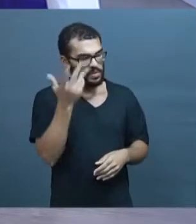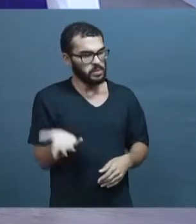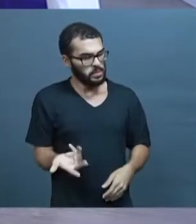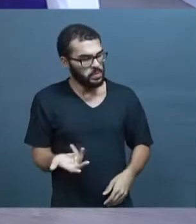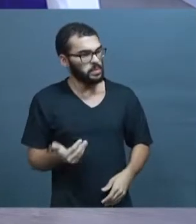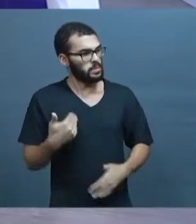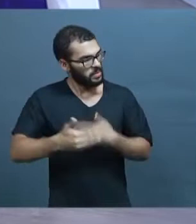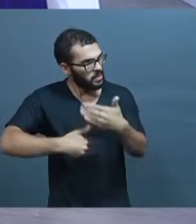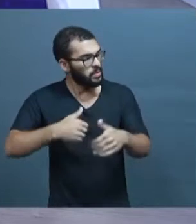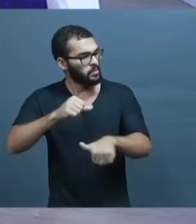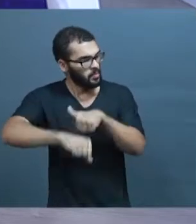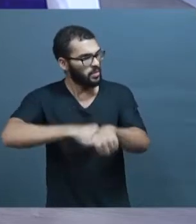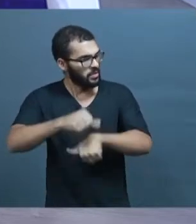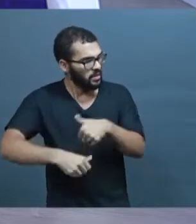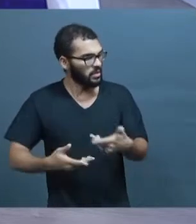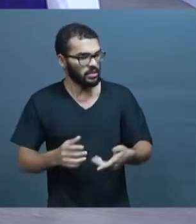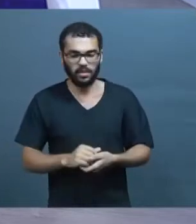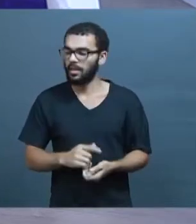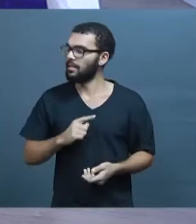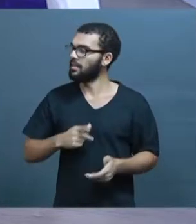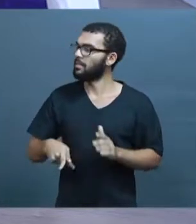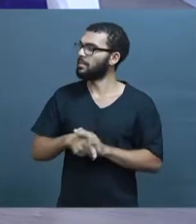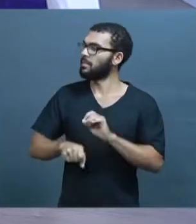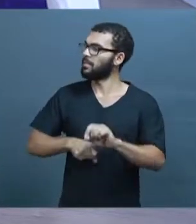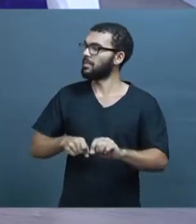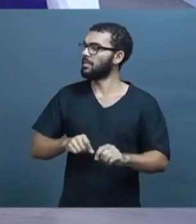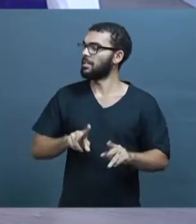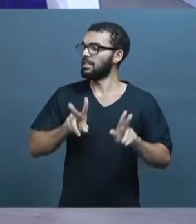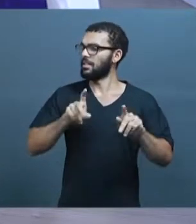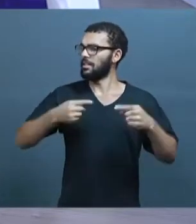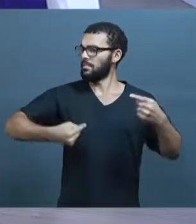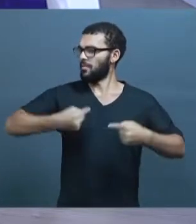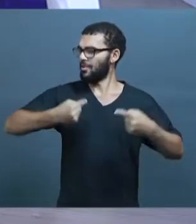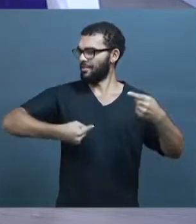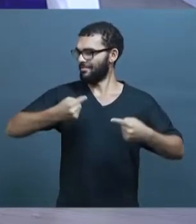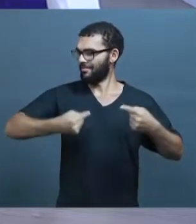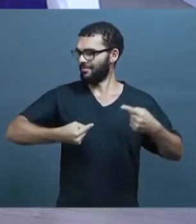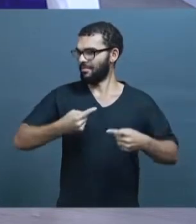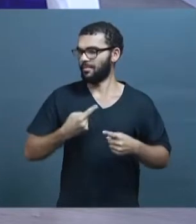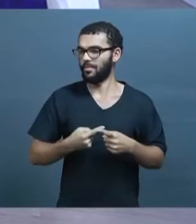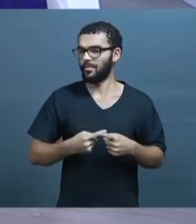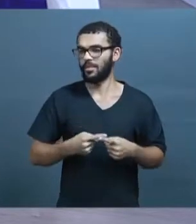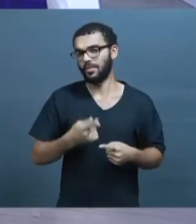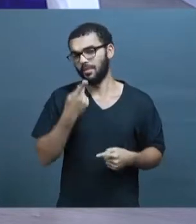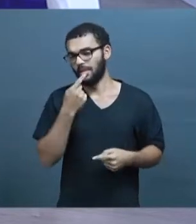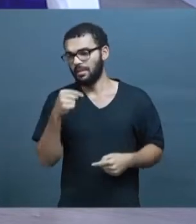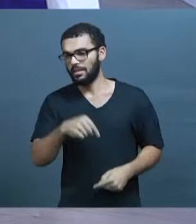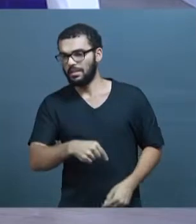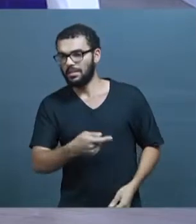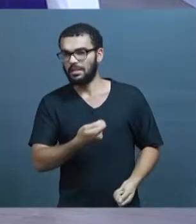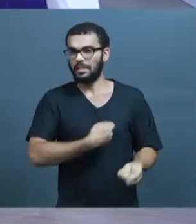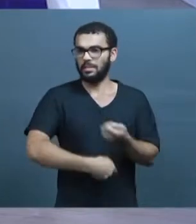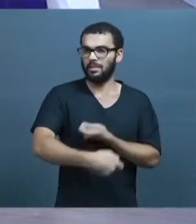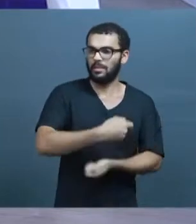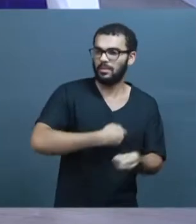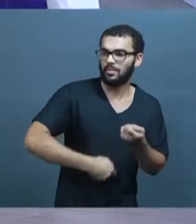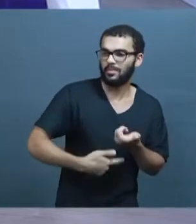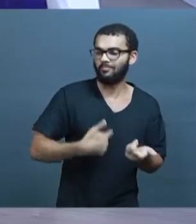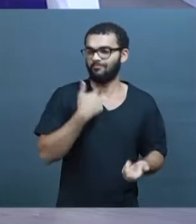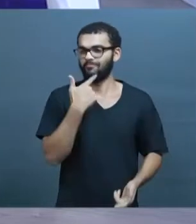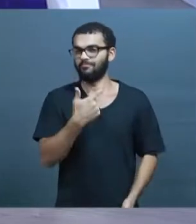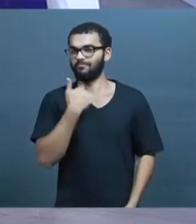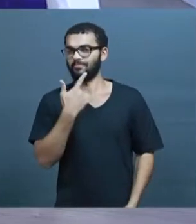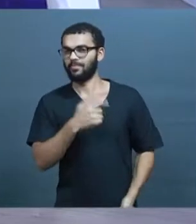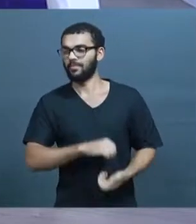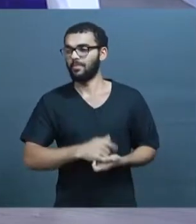Previdência, Benito, aí entra as questões políticas que estão envolvidas. Parece que a economia do país não anda, justificativas, não, estamos aguardando a reforma